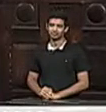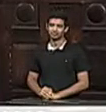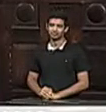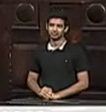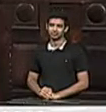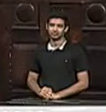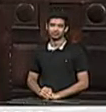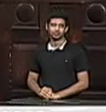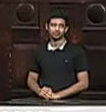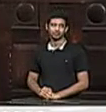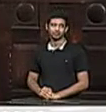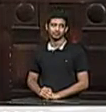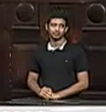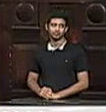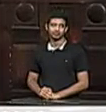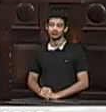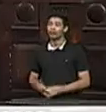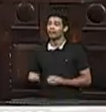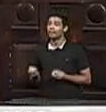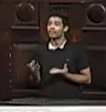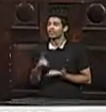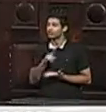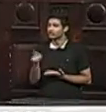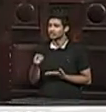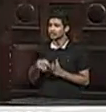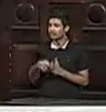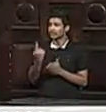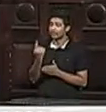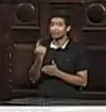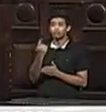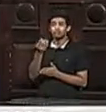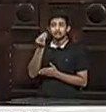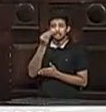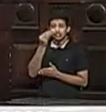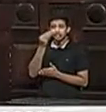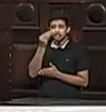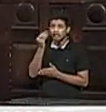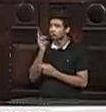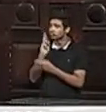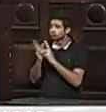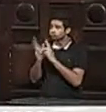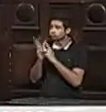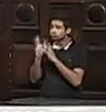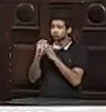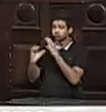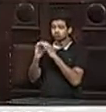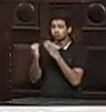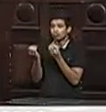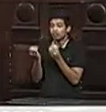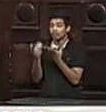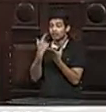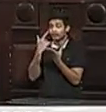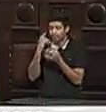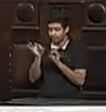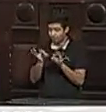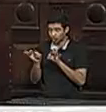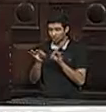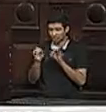ao líder, pelo menos, que faça com ele um contato, porque o projeto prevê,